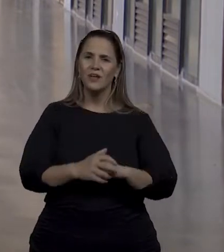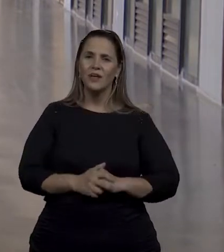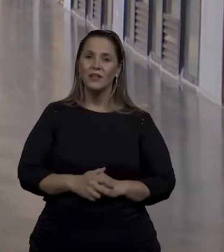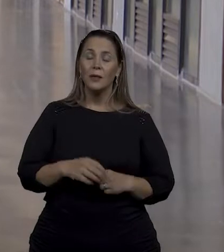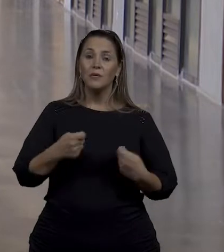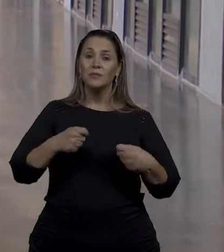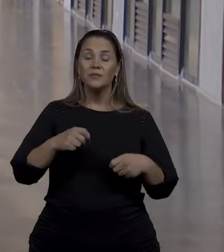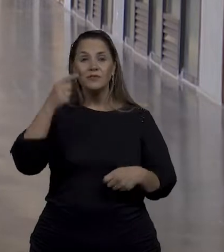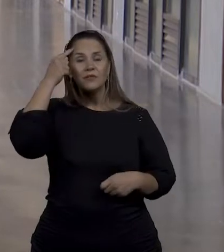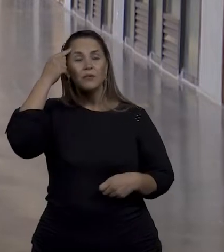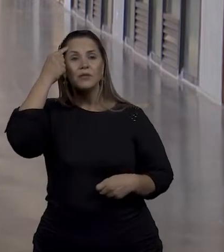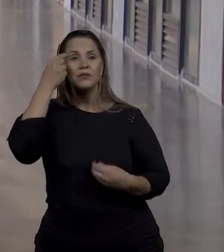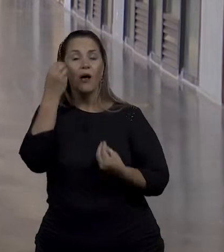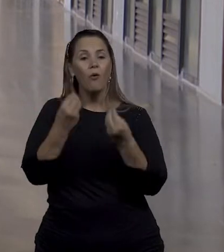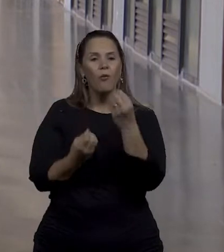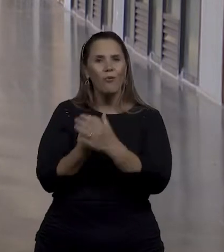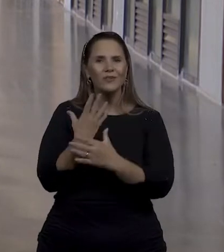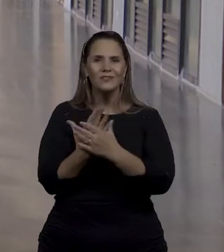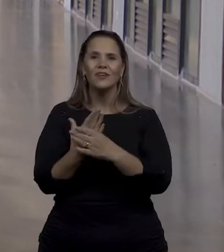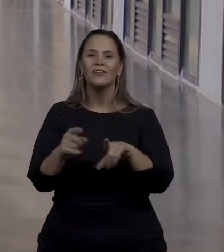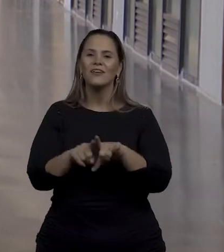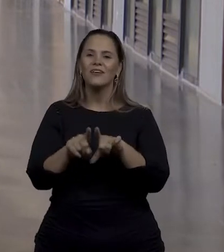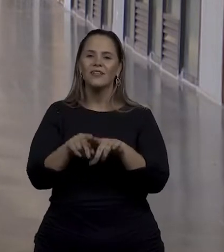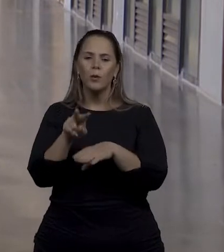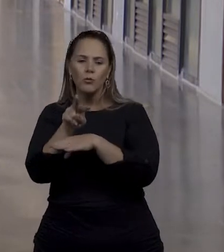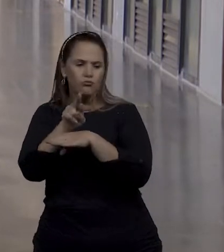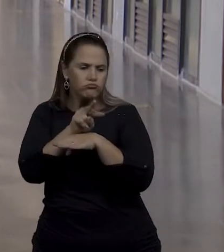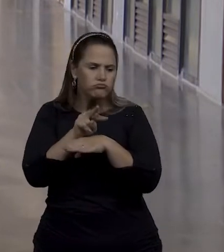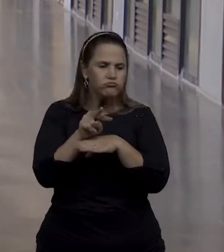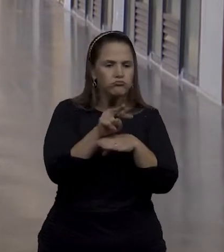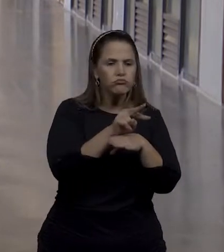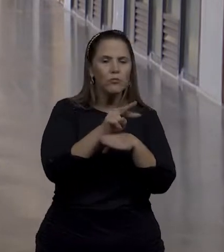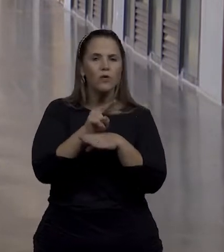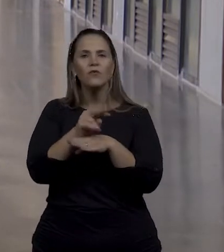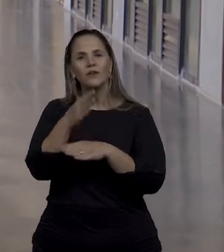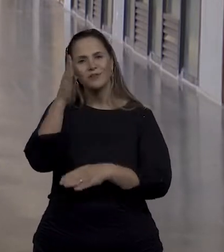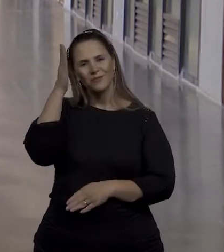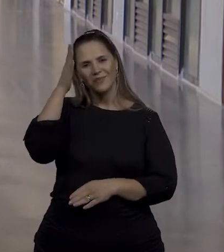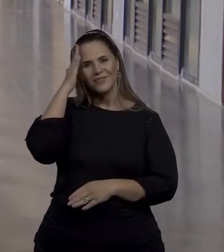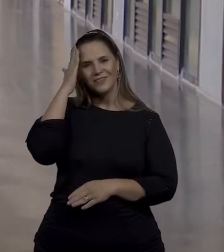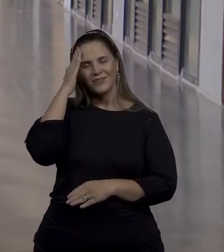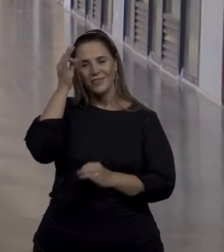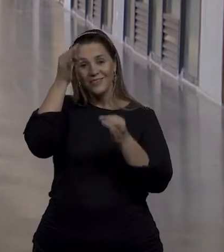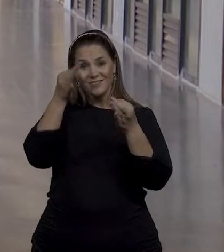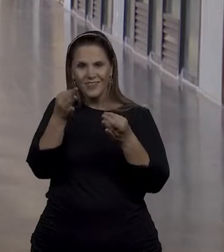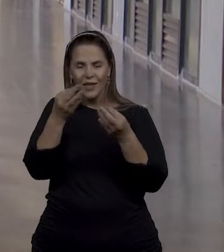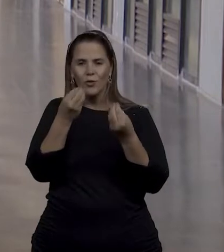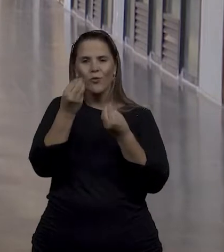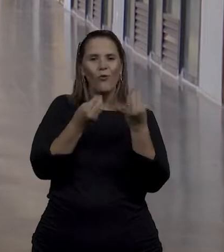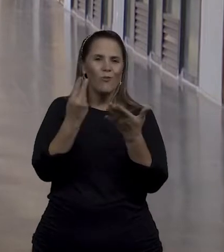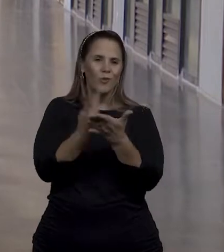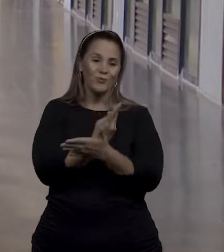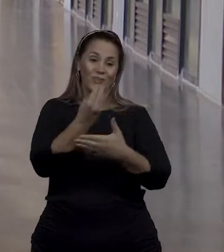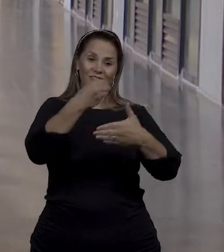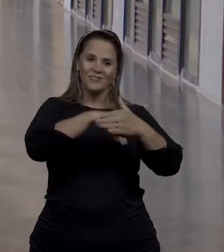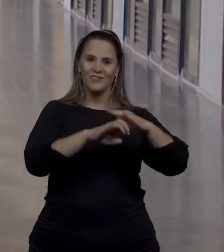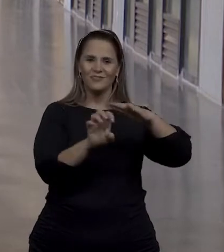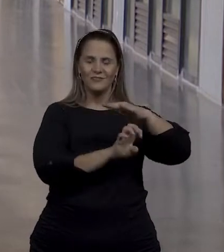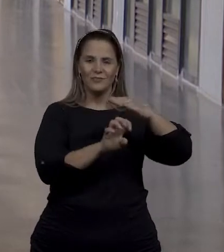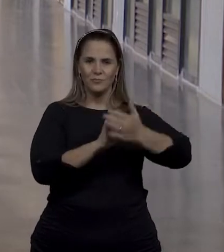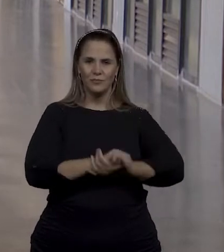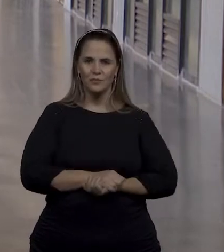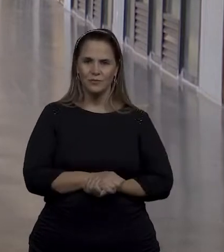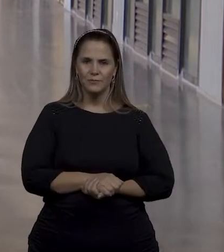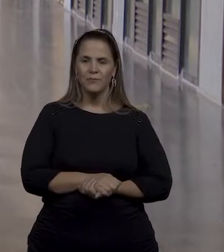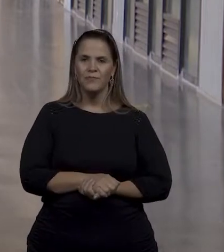sido implementada e também nos processos de fiscalização. Então, existem instâncias competentes. O Ministério Público do Trabalho tem atuado